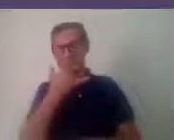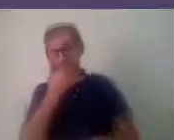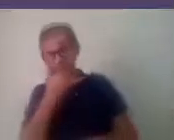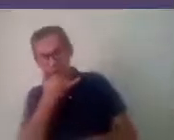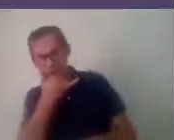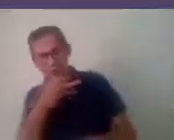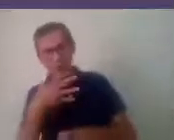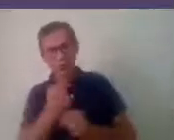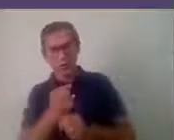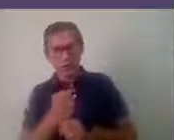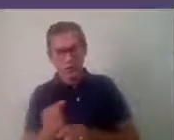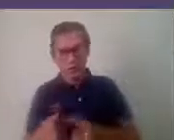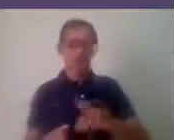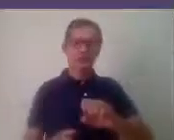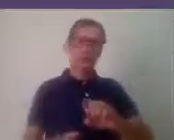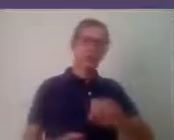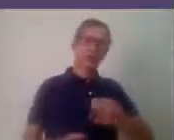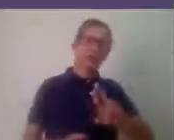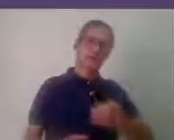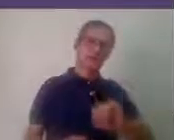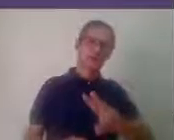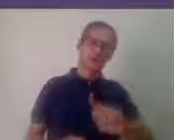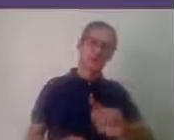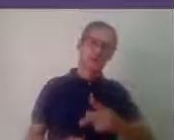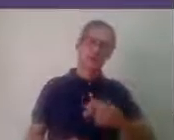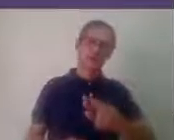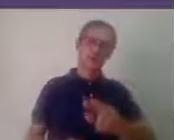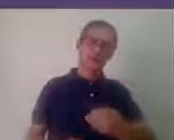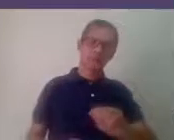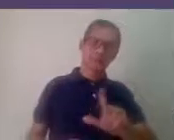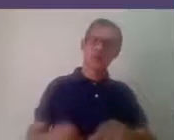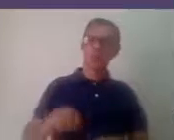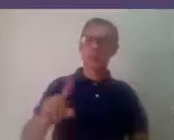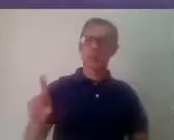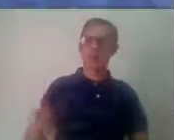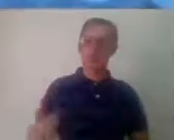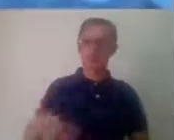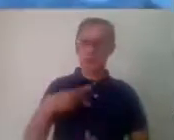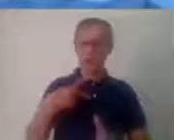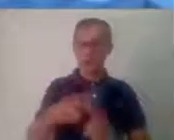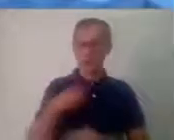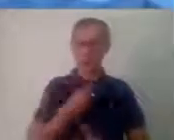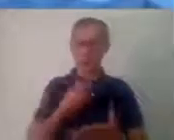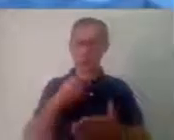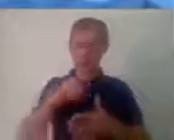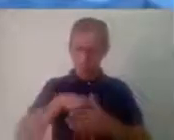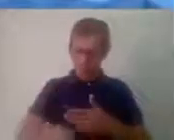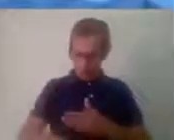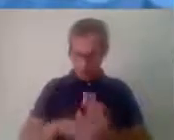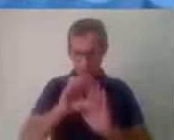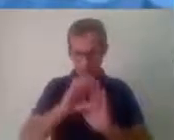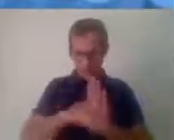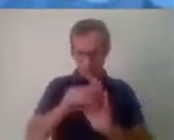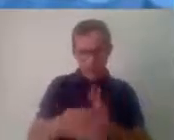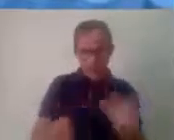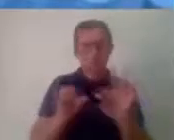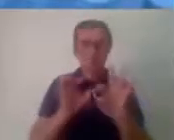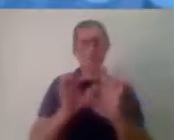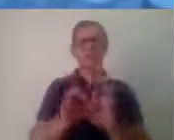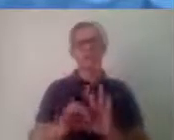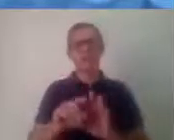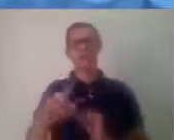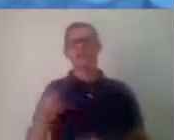aplicações das derivadas parciais e integrais duplas, né? Hoje a gente vai adentrar aí nos conceitos